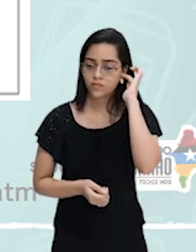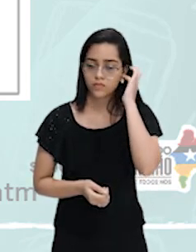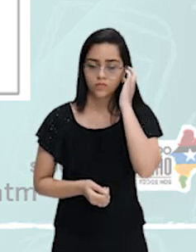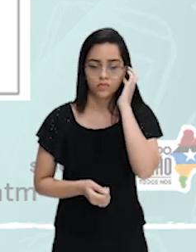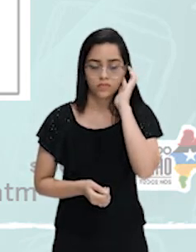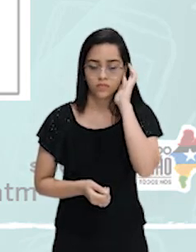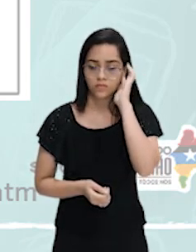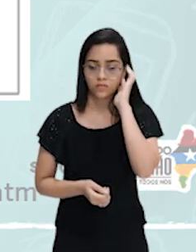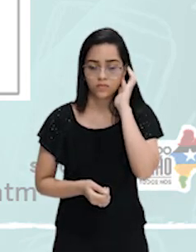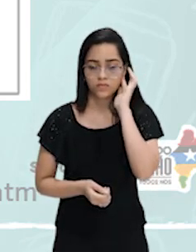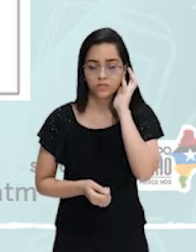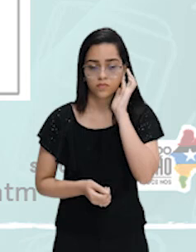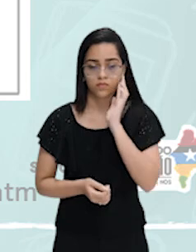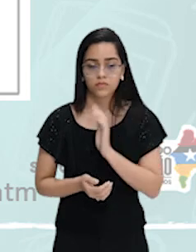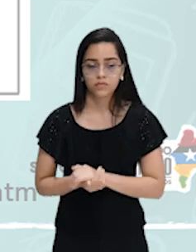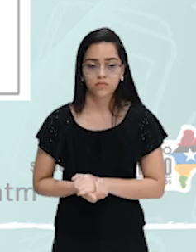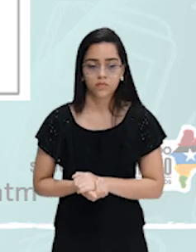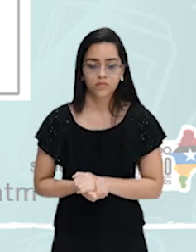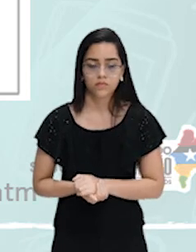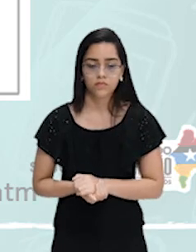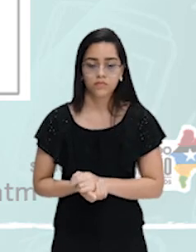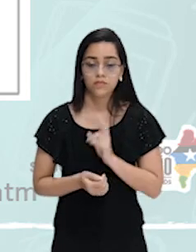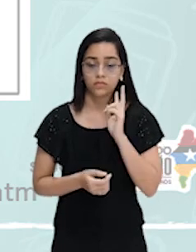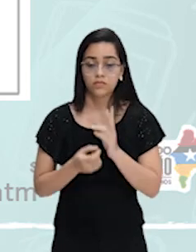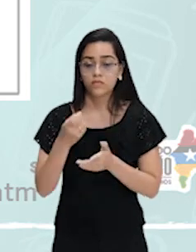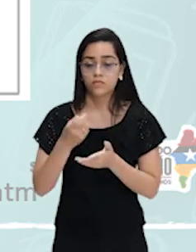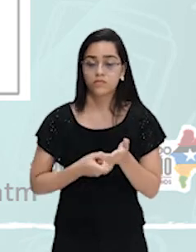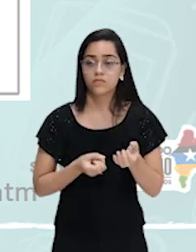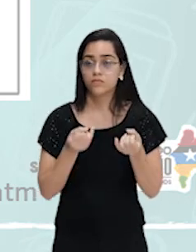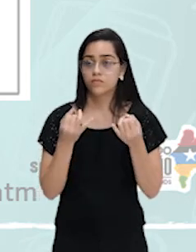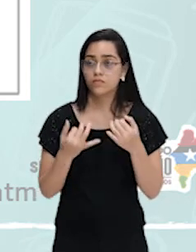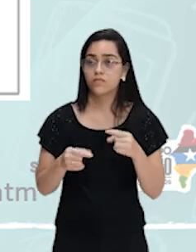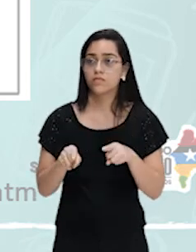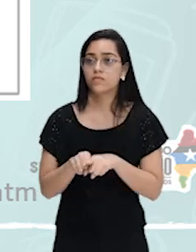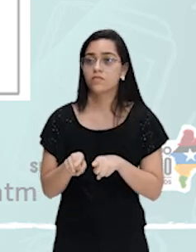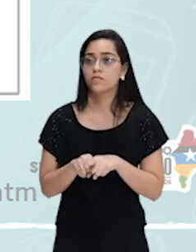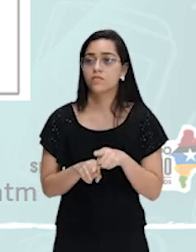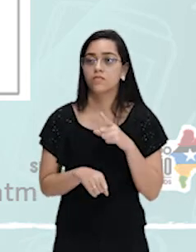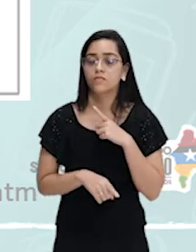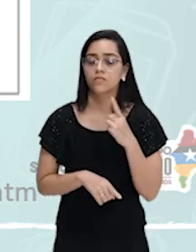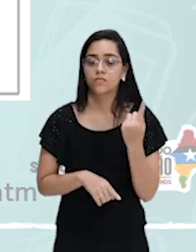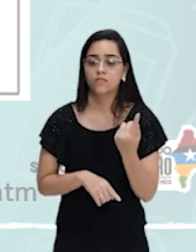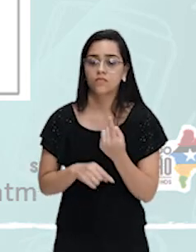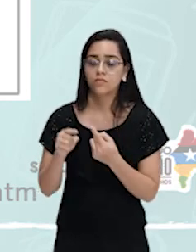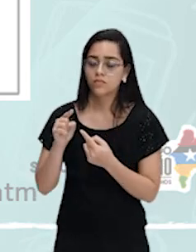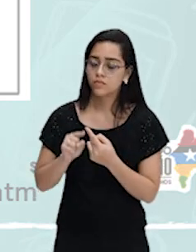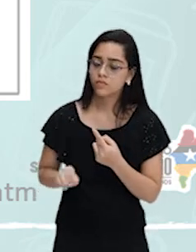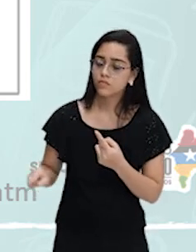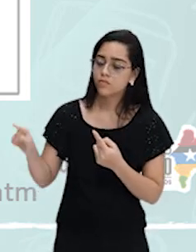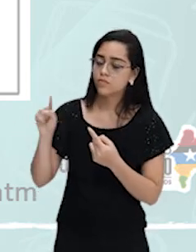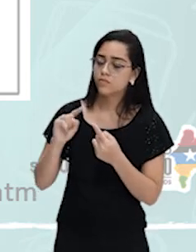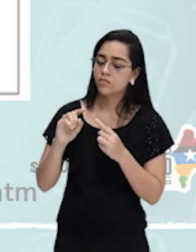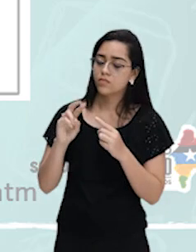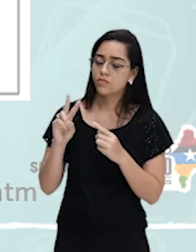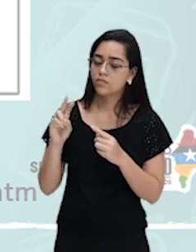ponto, bem como o texto já diz, certo? Vai ter um círculo, né? Um círculo